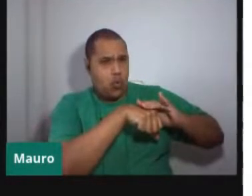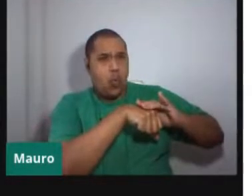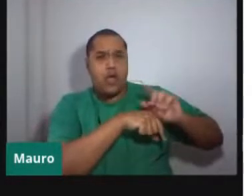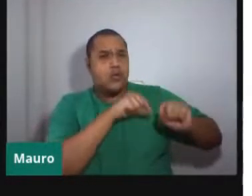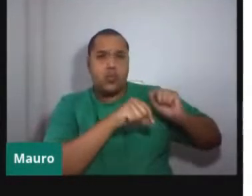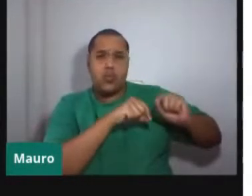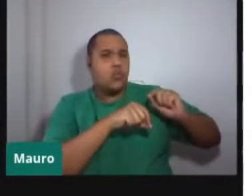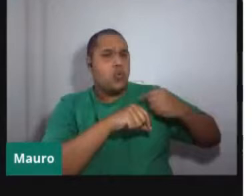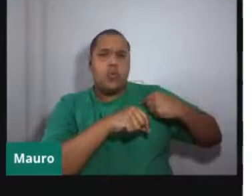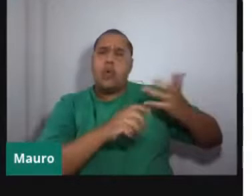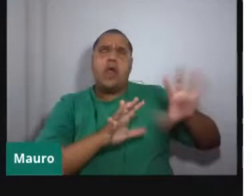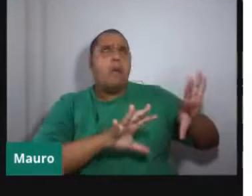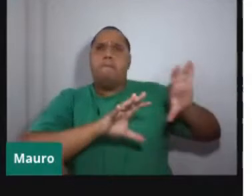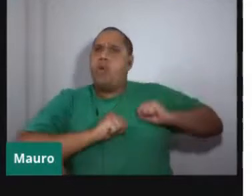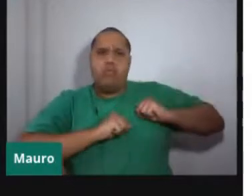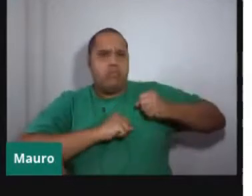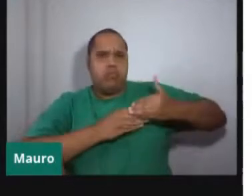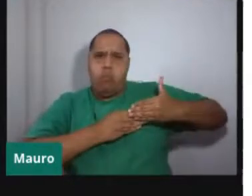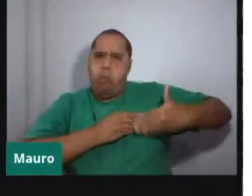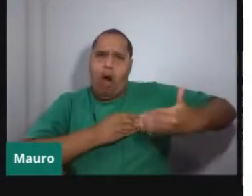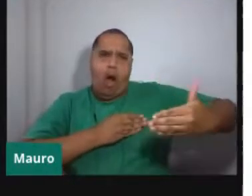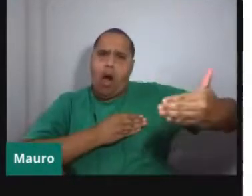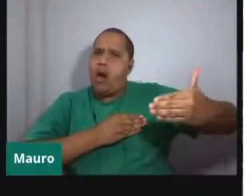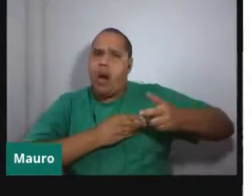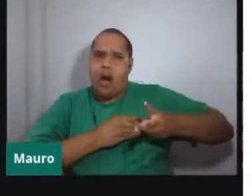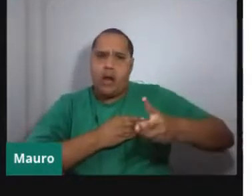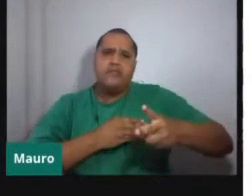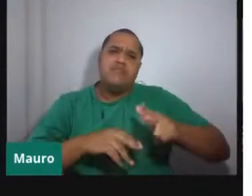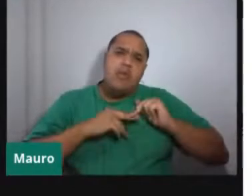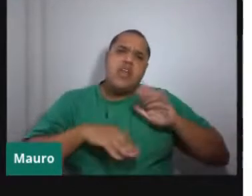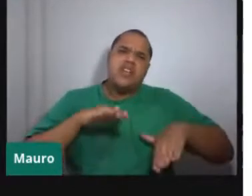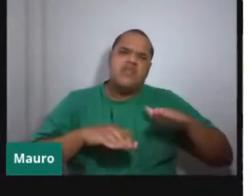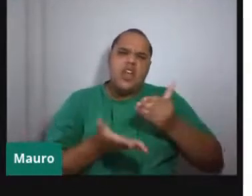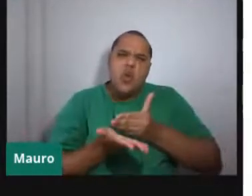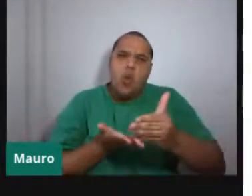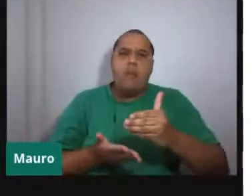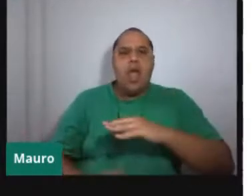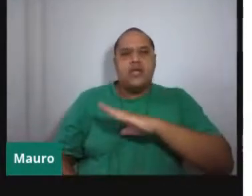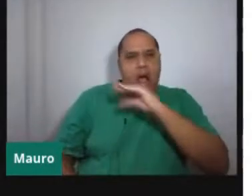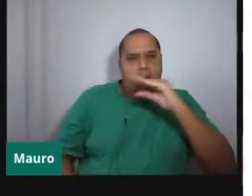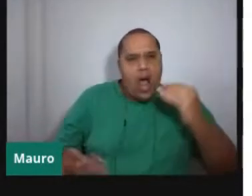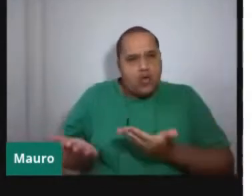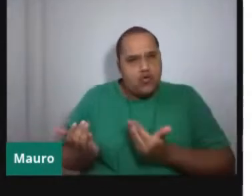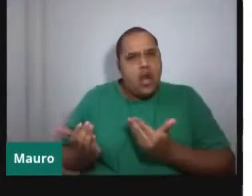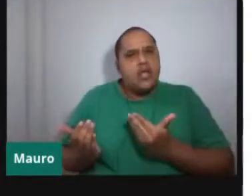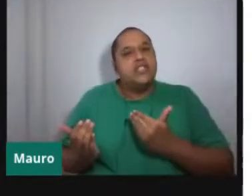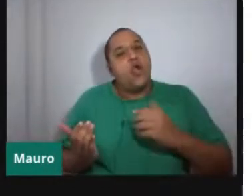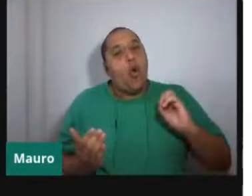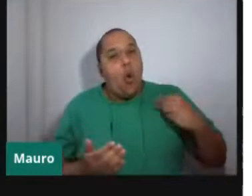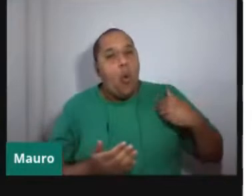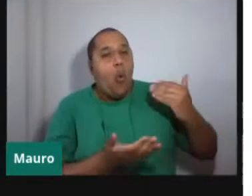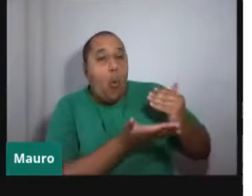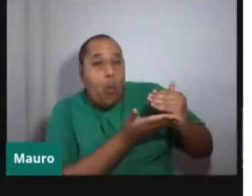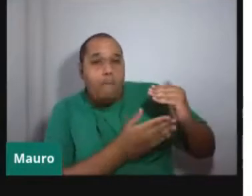vão a vida inteira. Geralmente começam no final da adolescência ou no começo da vida adulta. E tem pouca ainda, infelizmente, tem